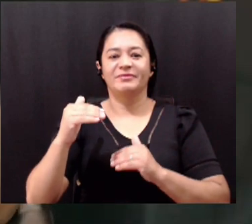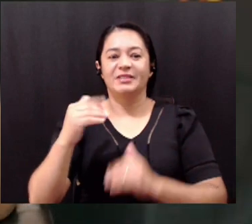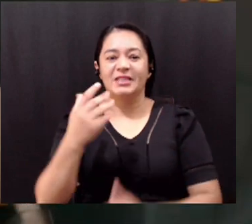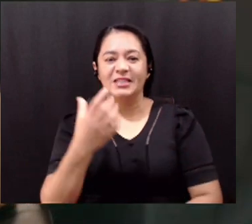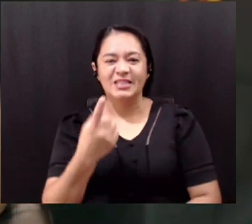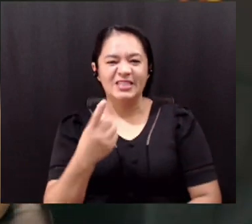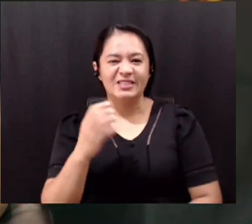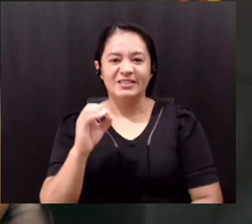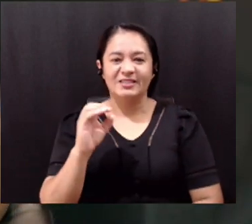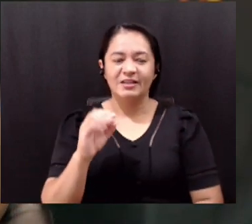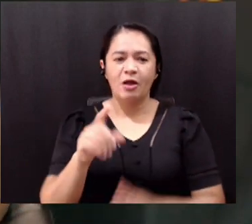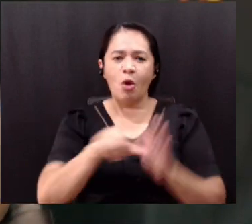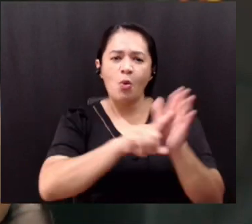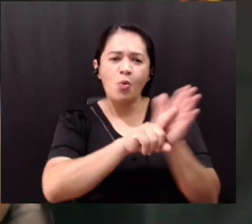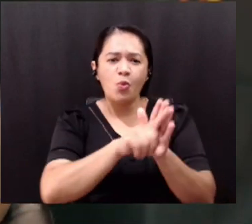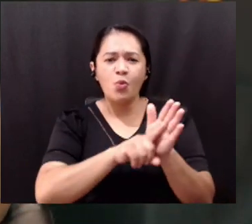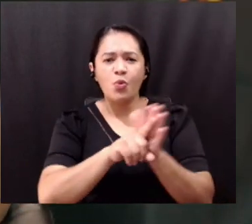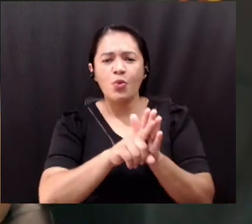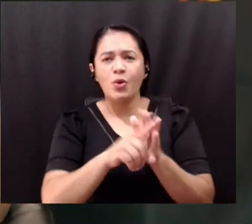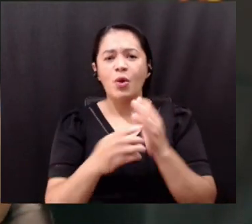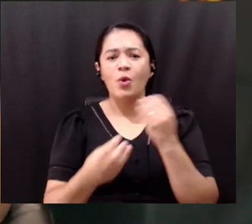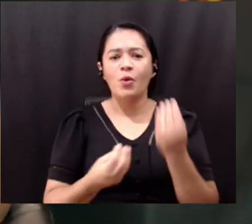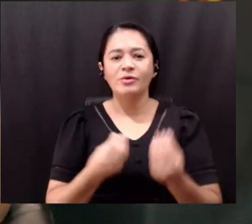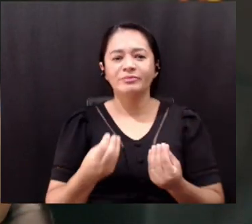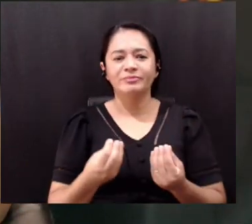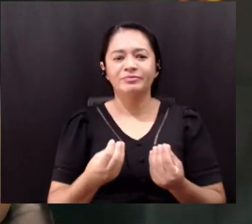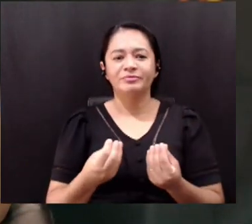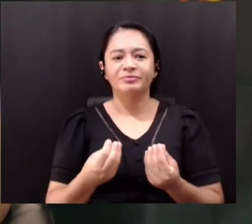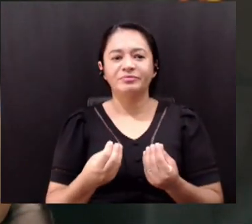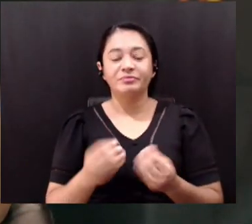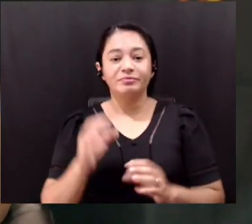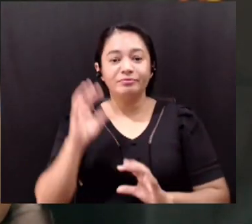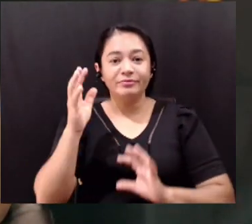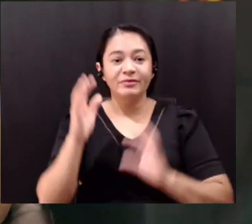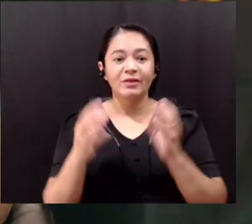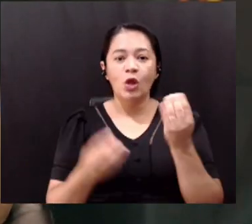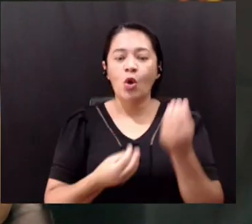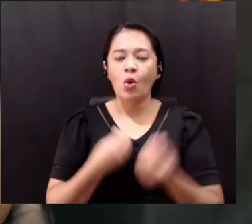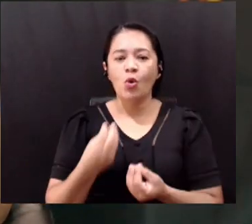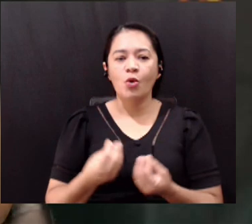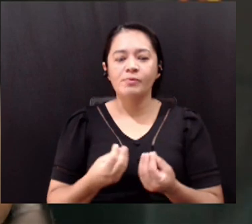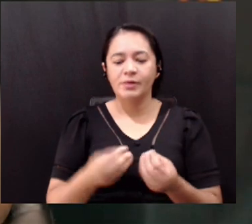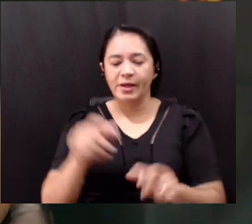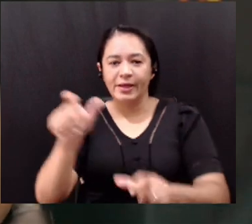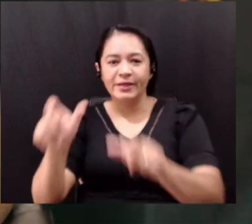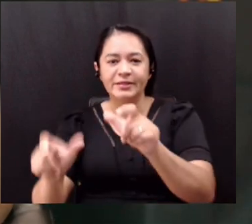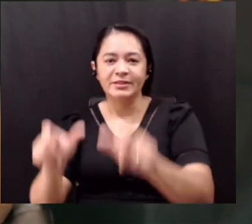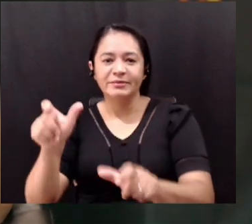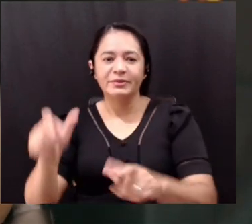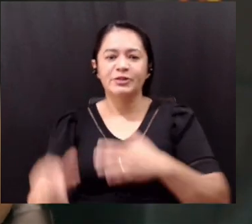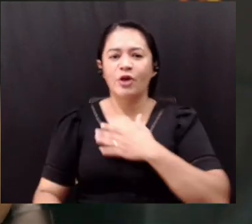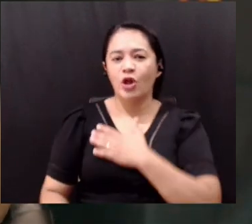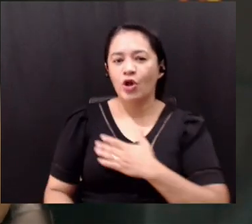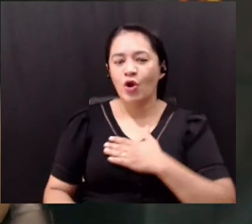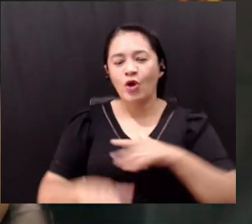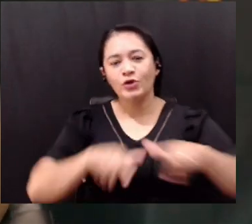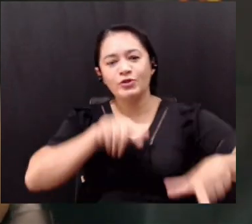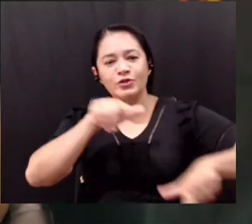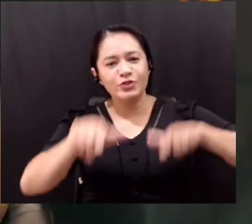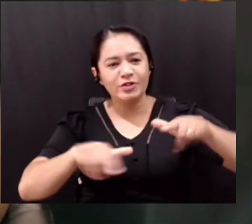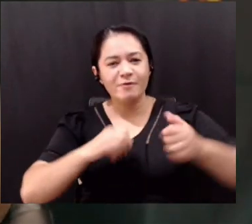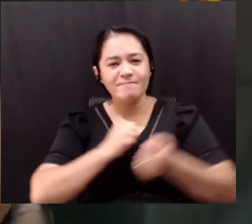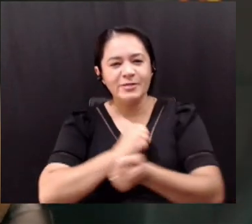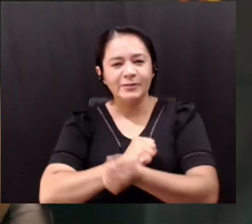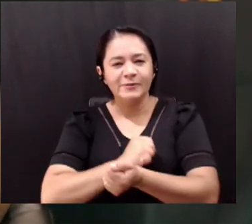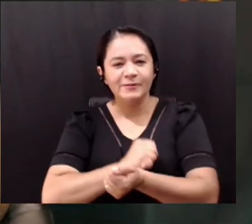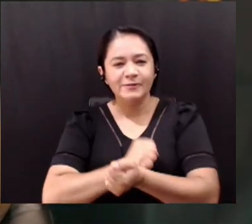pesquisa que foi realizada para falar sobre as pessoas que gostam de trabalhar, pessoas viciadas no trabalho, que